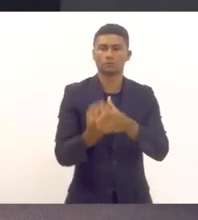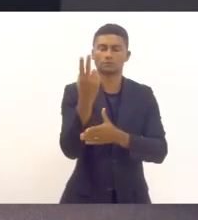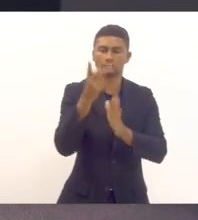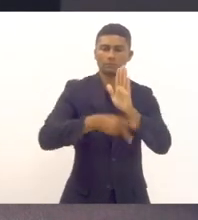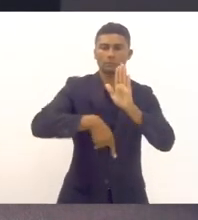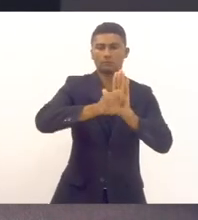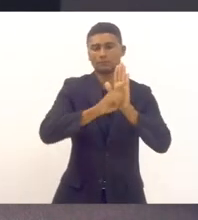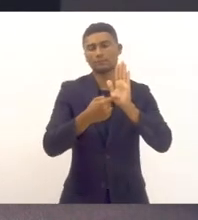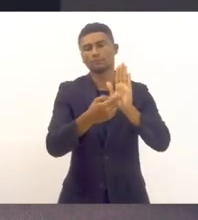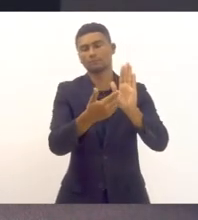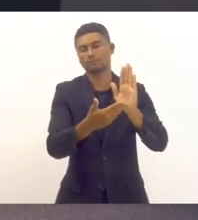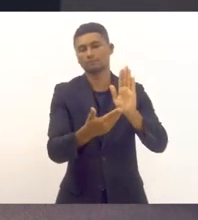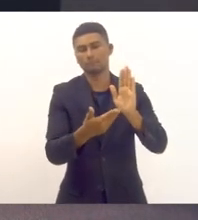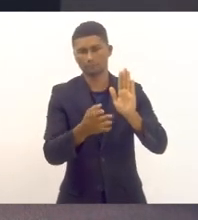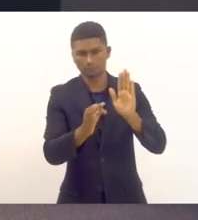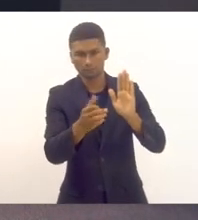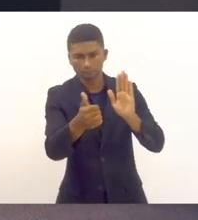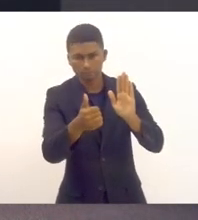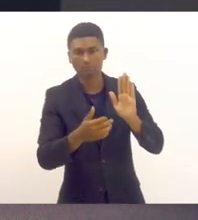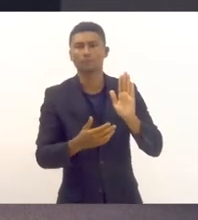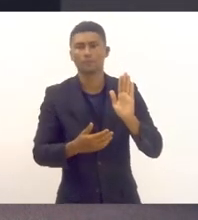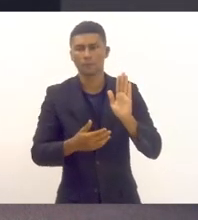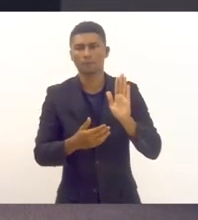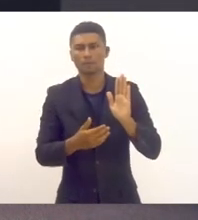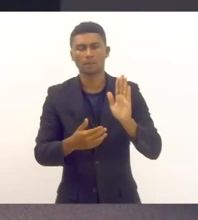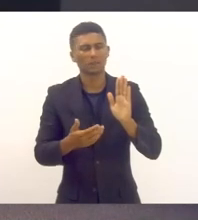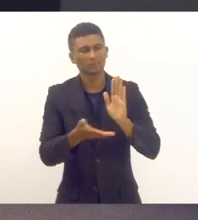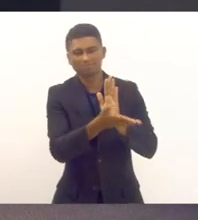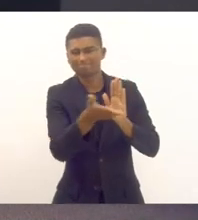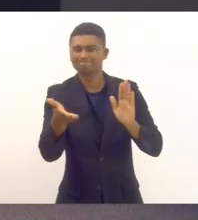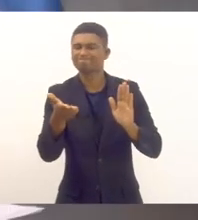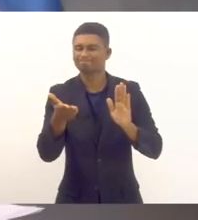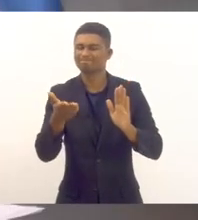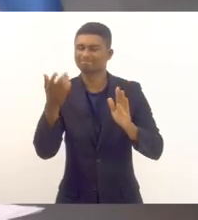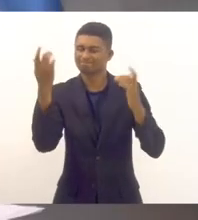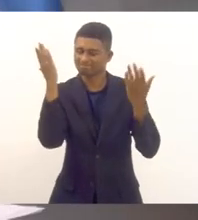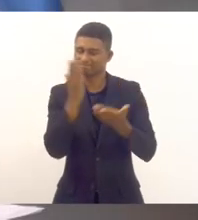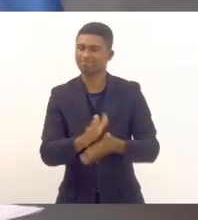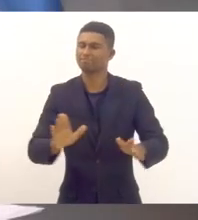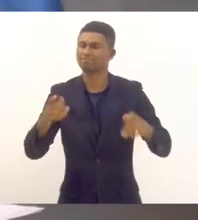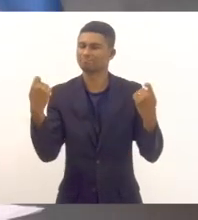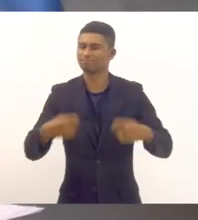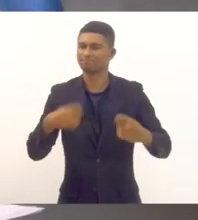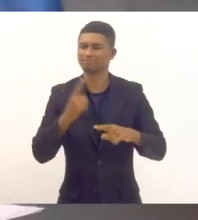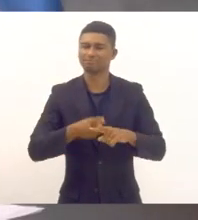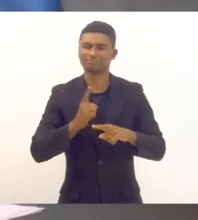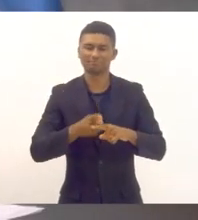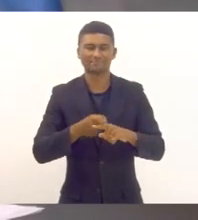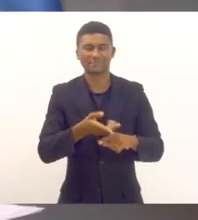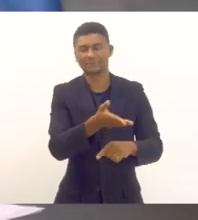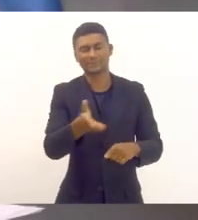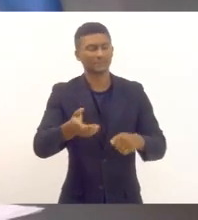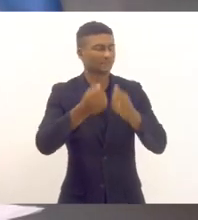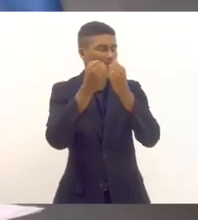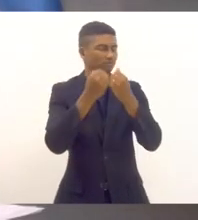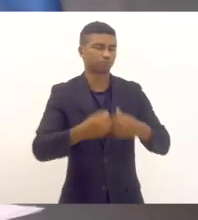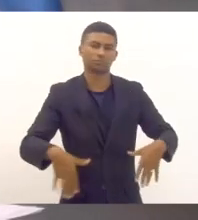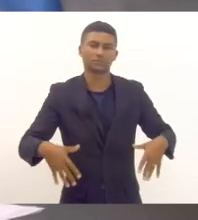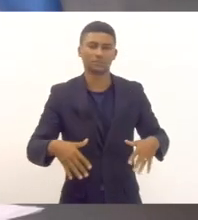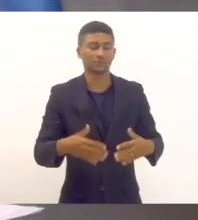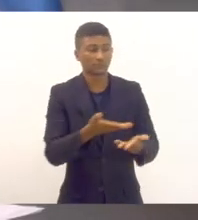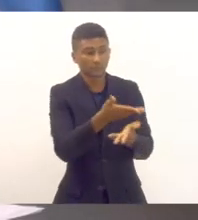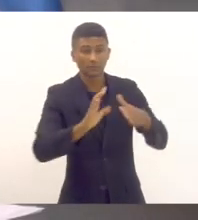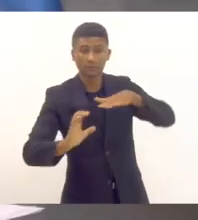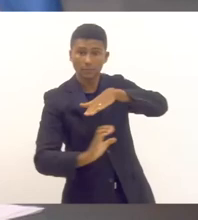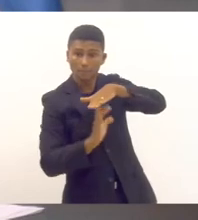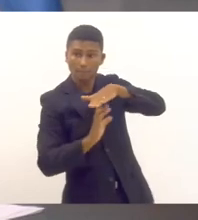de lei, tá bom, que acabe com esses absurdos aí, que com certeza trazem grandes prejuízos, não só para o empresário,